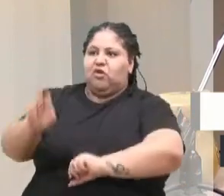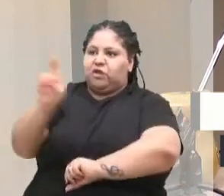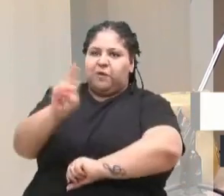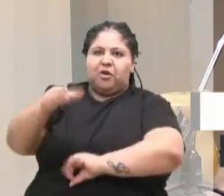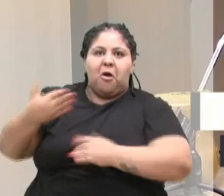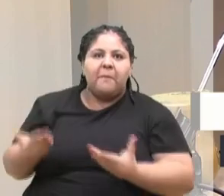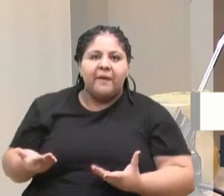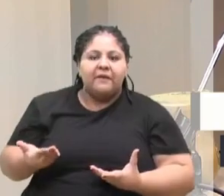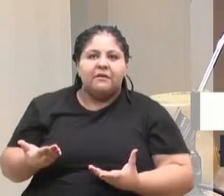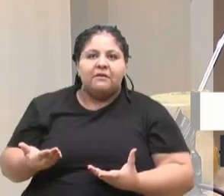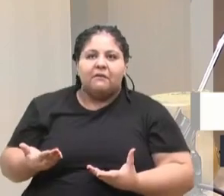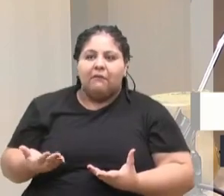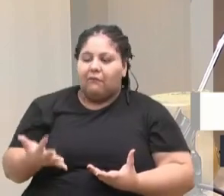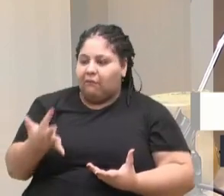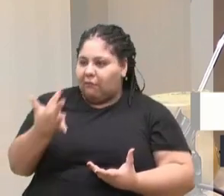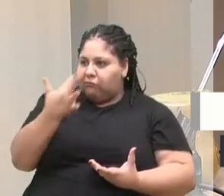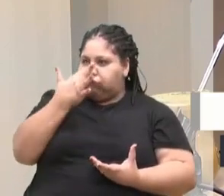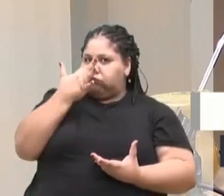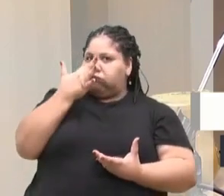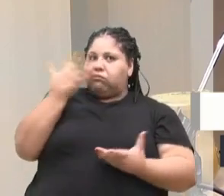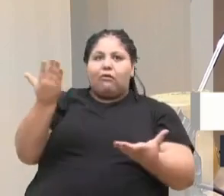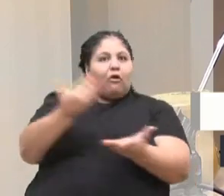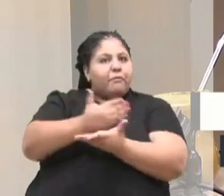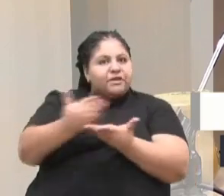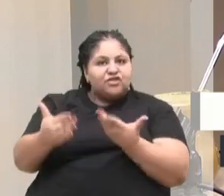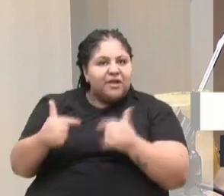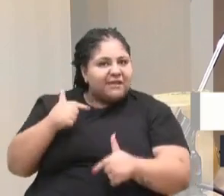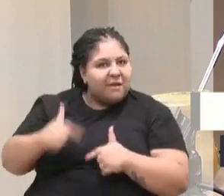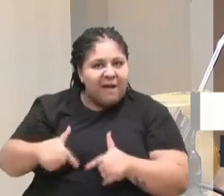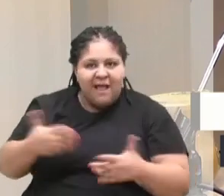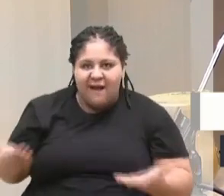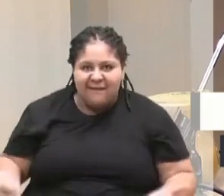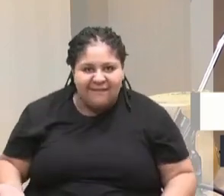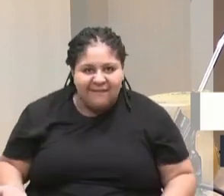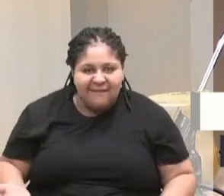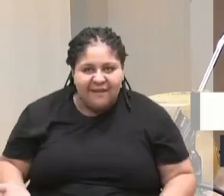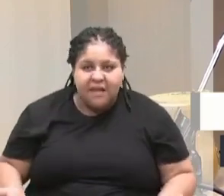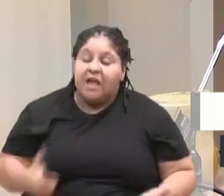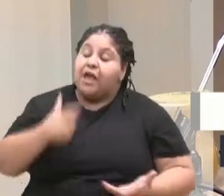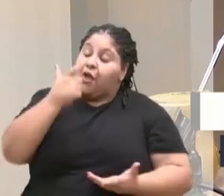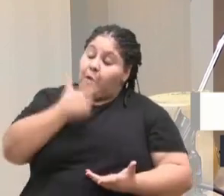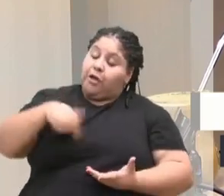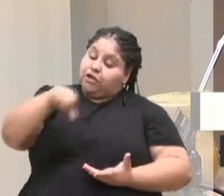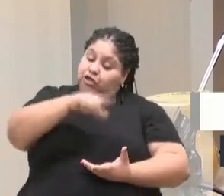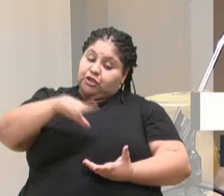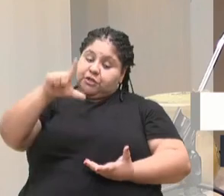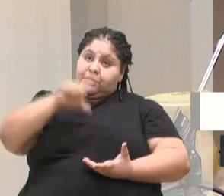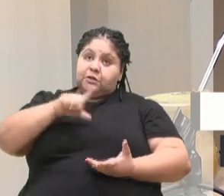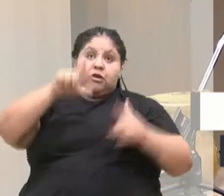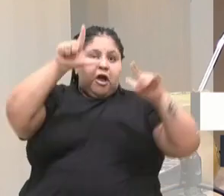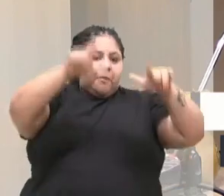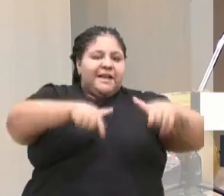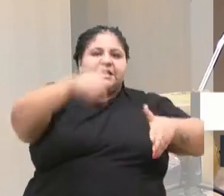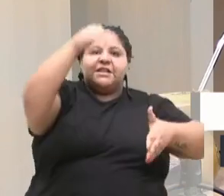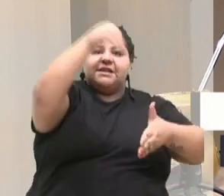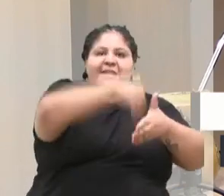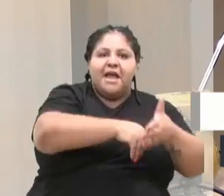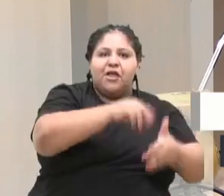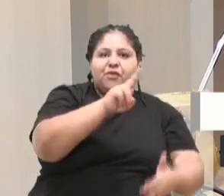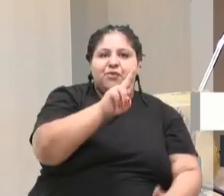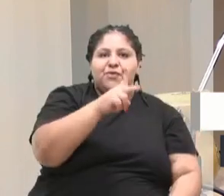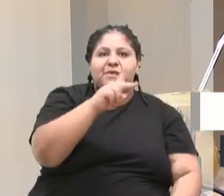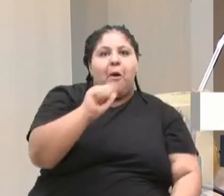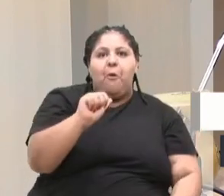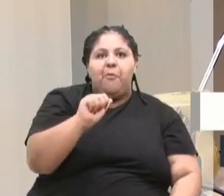coisa. Impressionante como o troço começou a andar. Então é assim, eu acho que nós vamos ter que botar o gabinete lá dentro, porque daí não forma